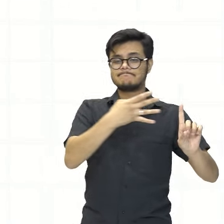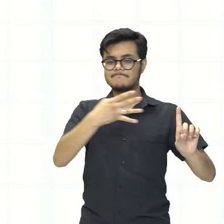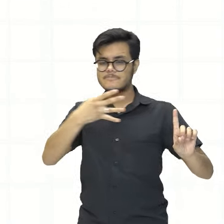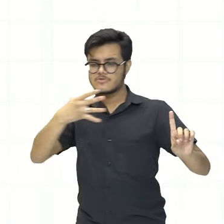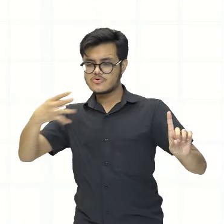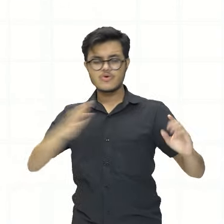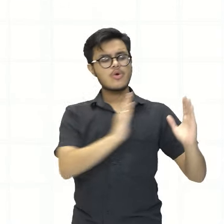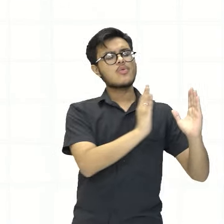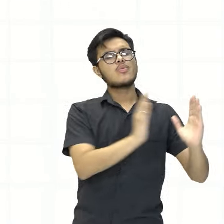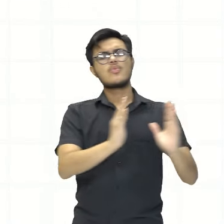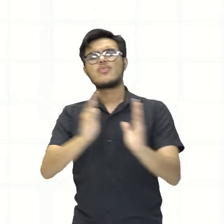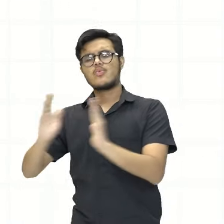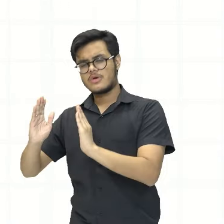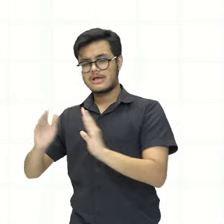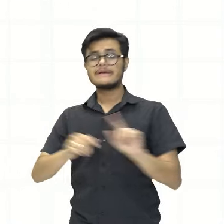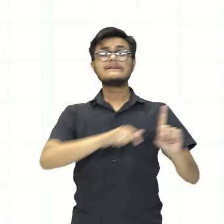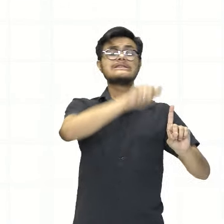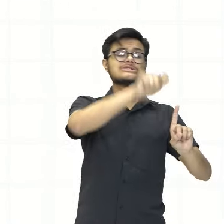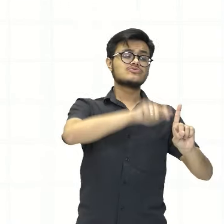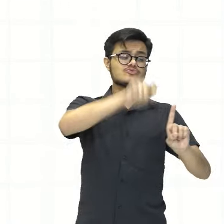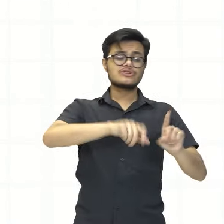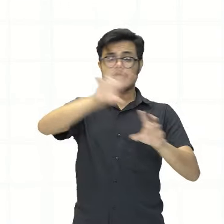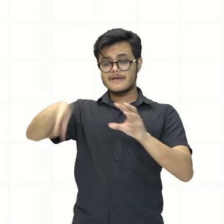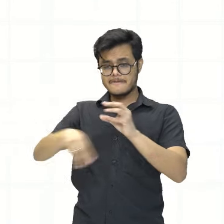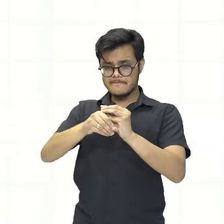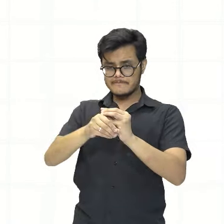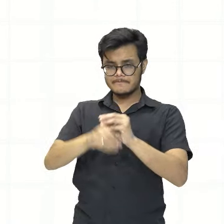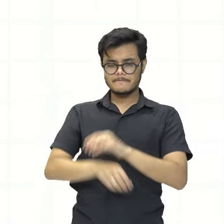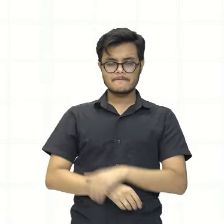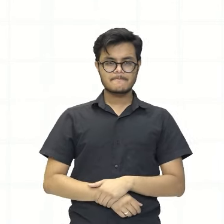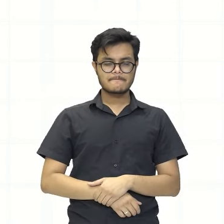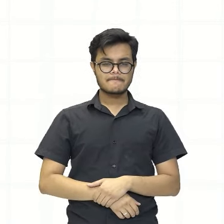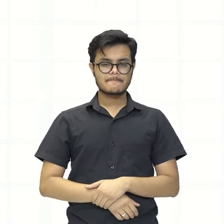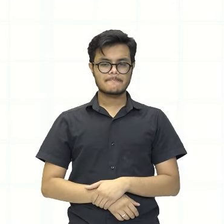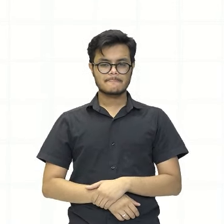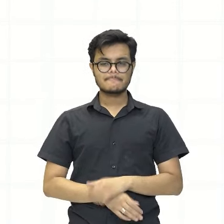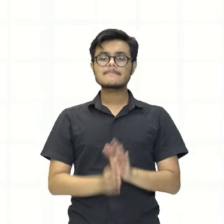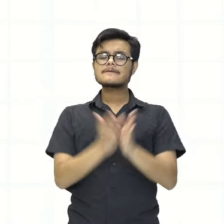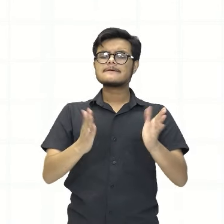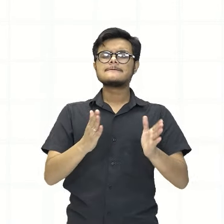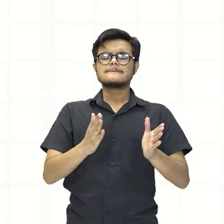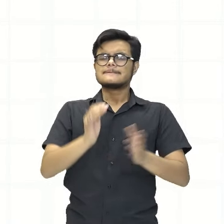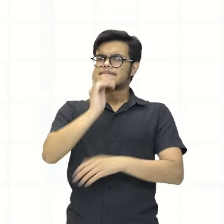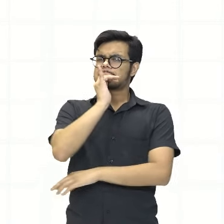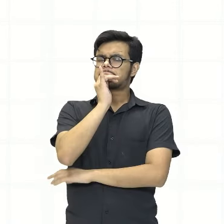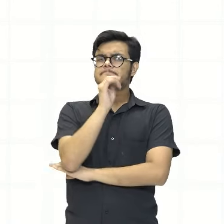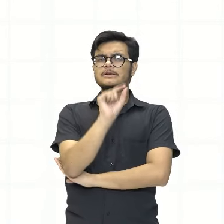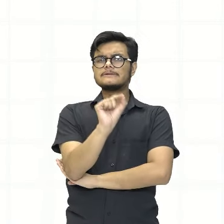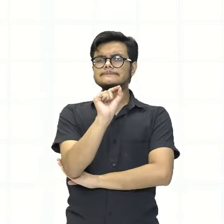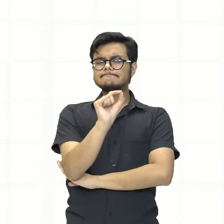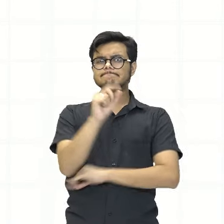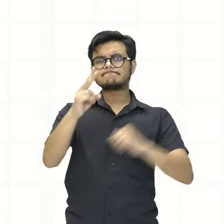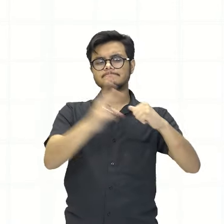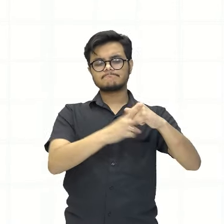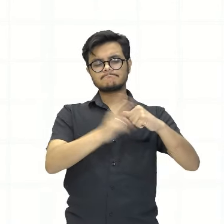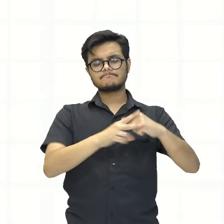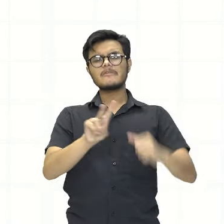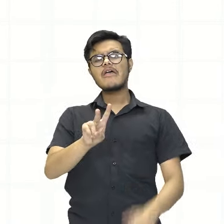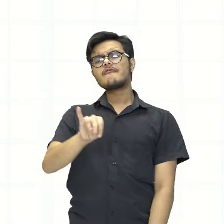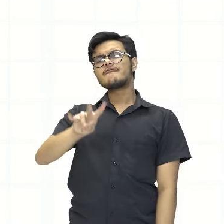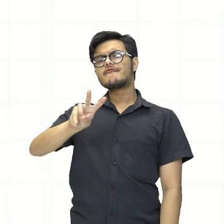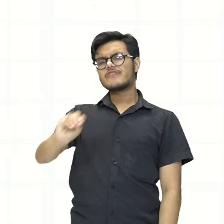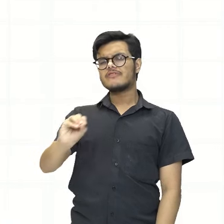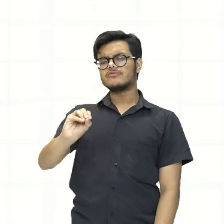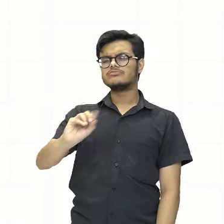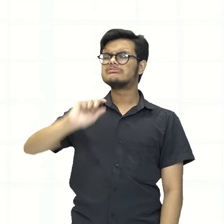sujeitos e predicados tudo bem até aí então pergunto pro verbo quem